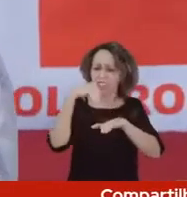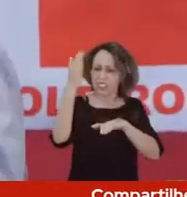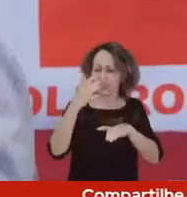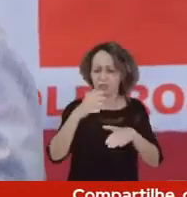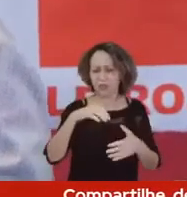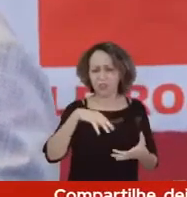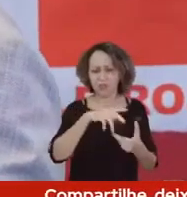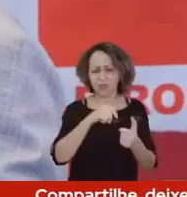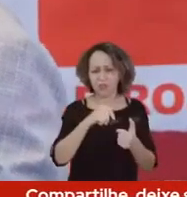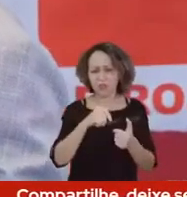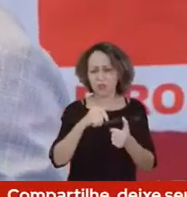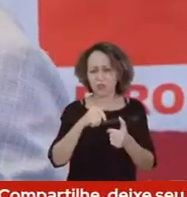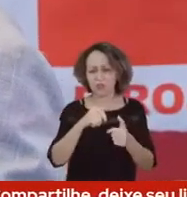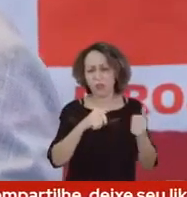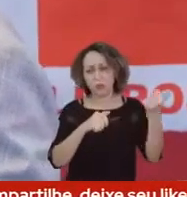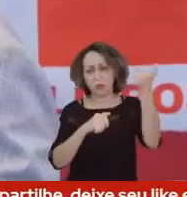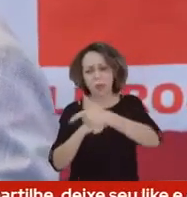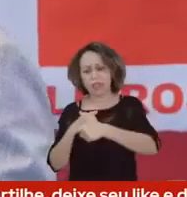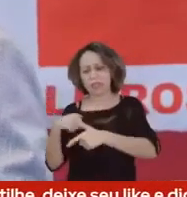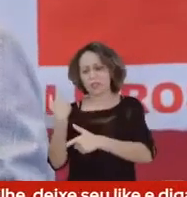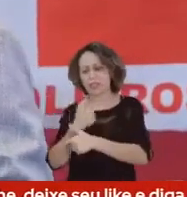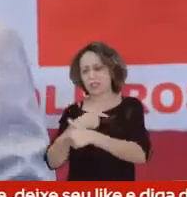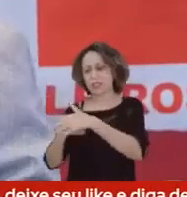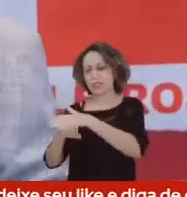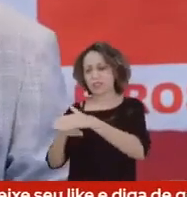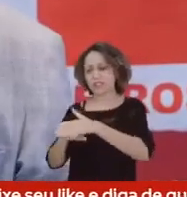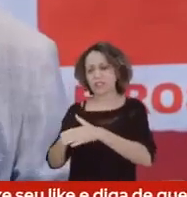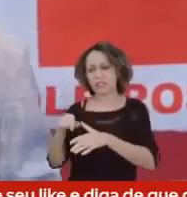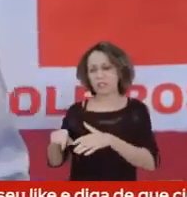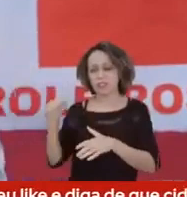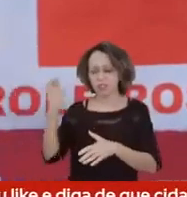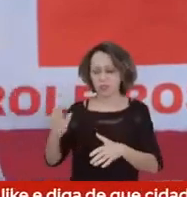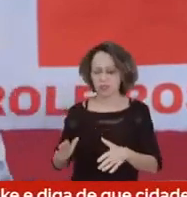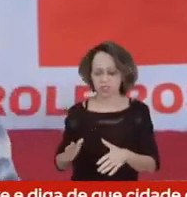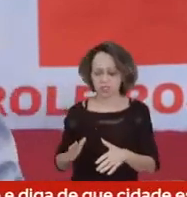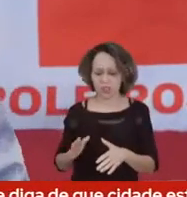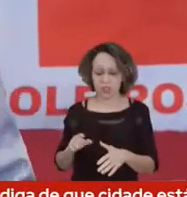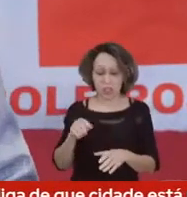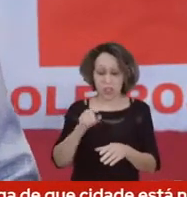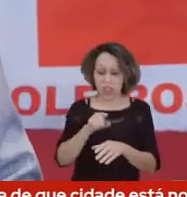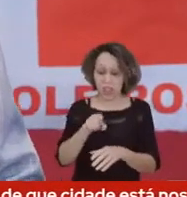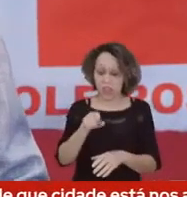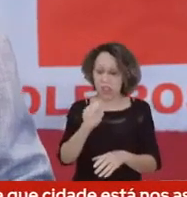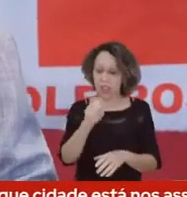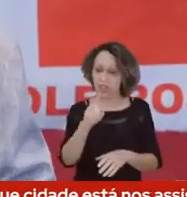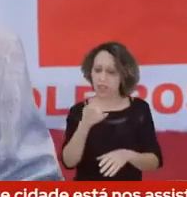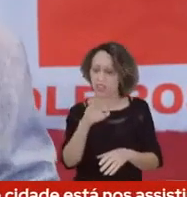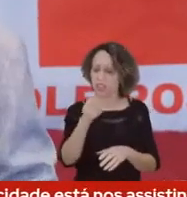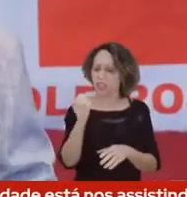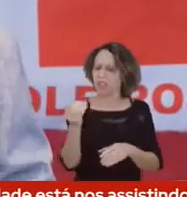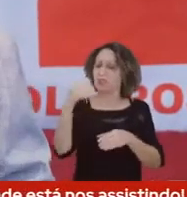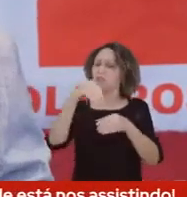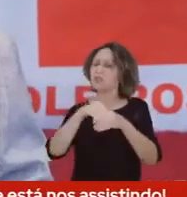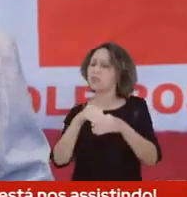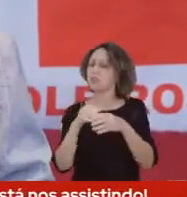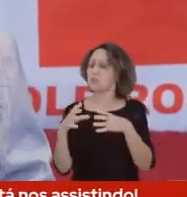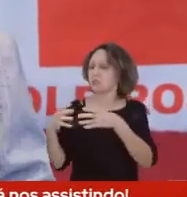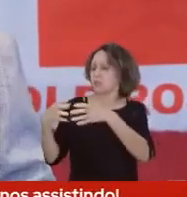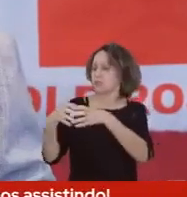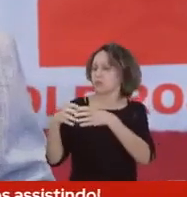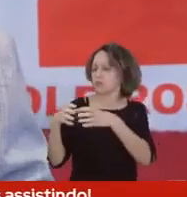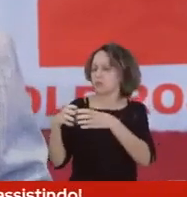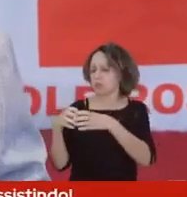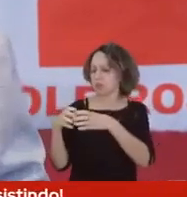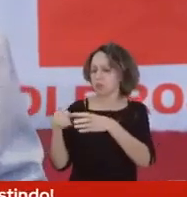de um grupo seleto de personalidades brasileiras que não aceita o discurso de que o petróleo é nosso.